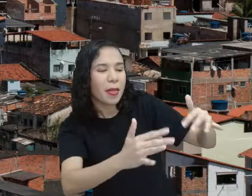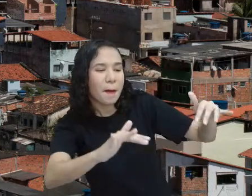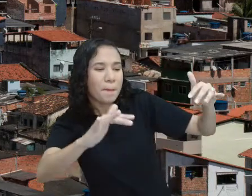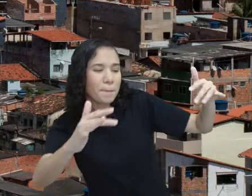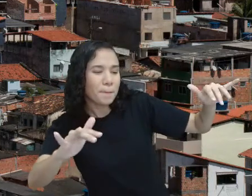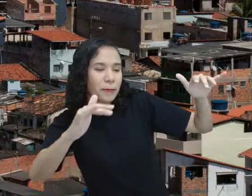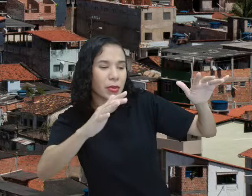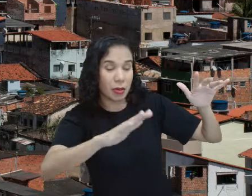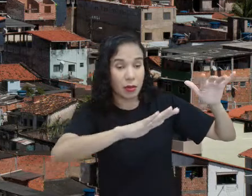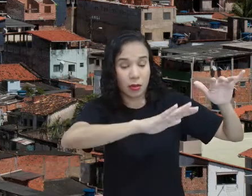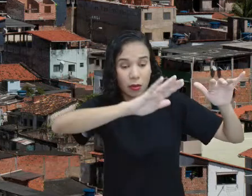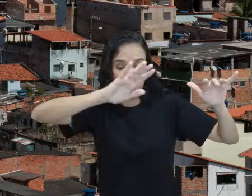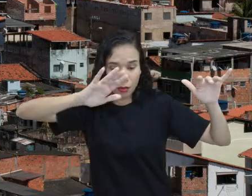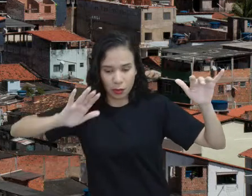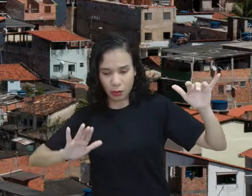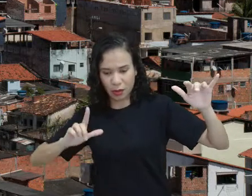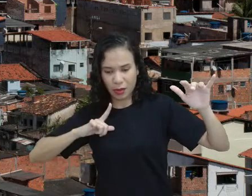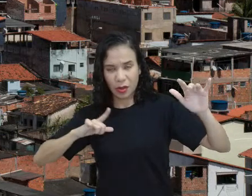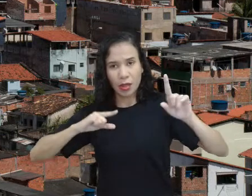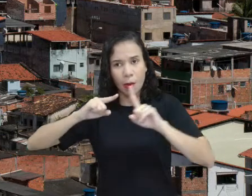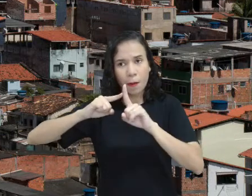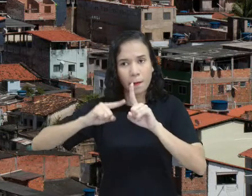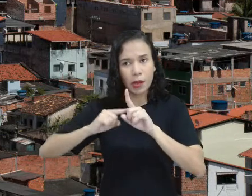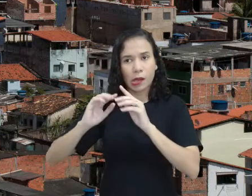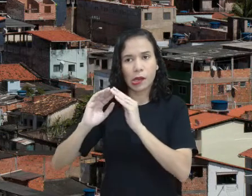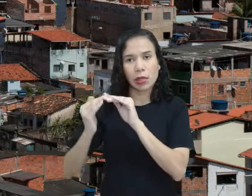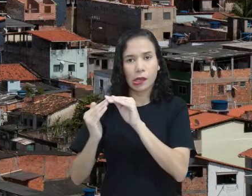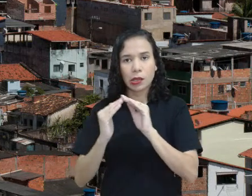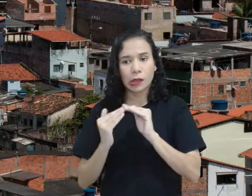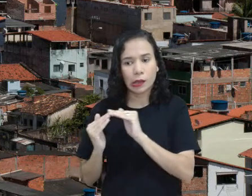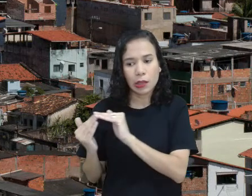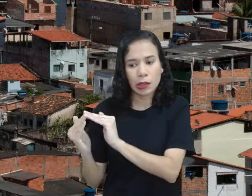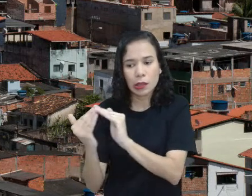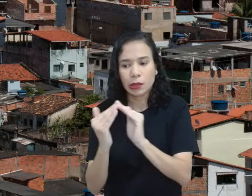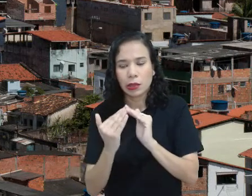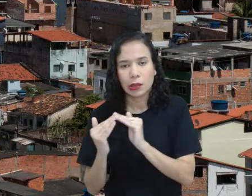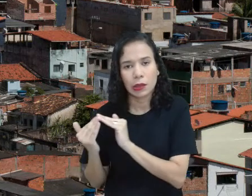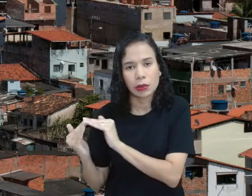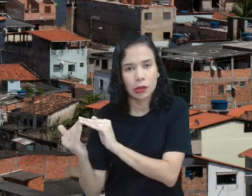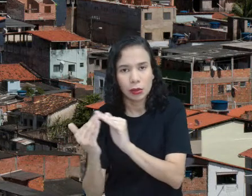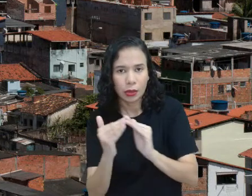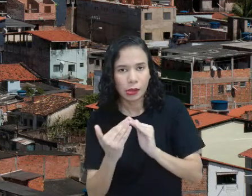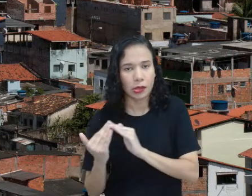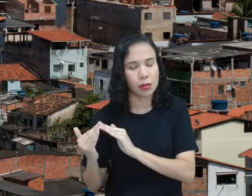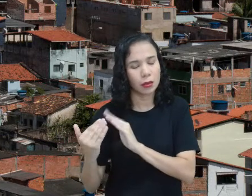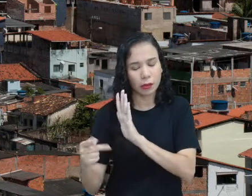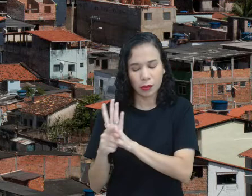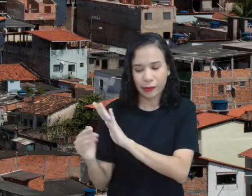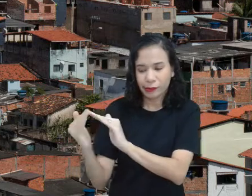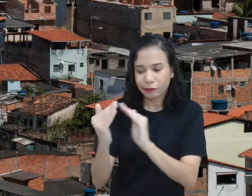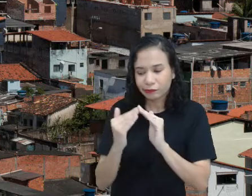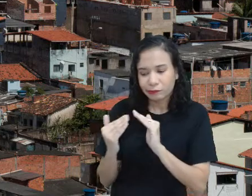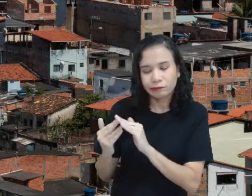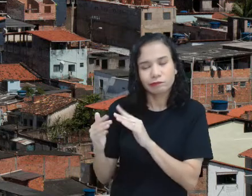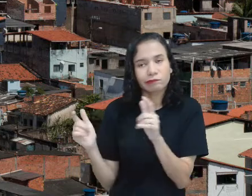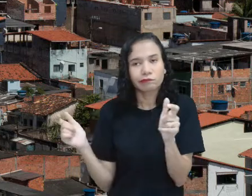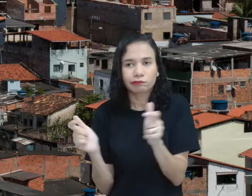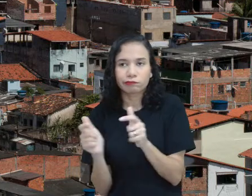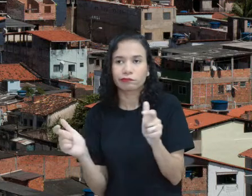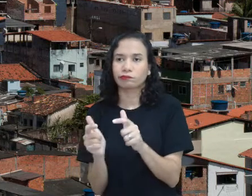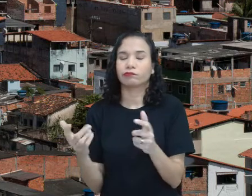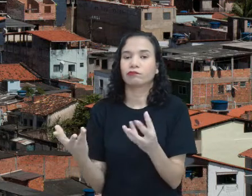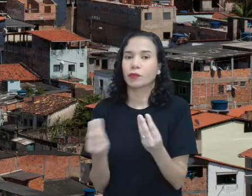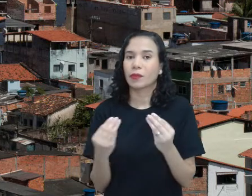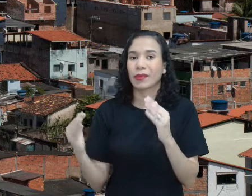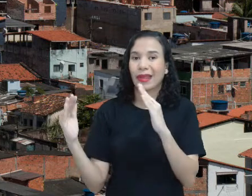plano. E no primeiro plano a gente tem um bairro aí, né, de densidade, de moradias com densidades menores, mas que